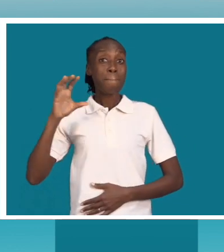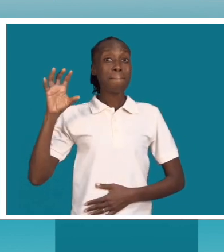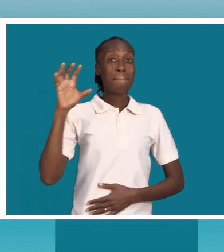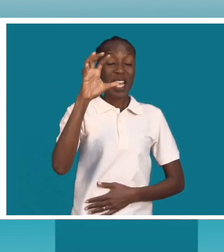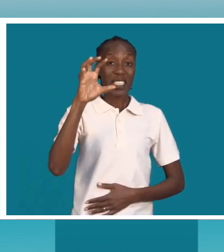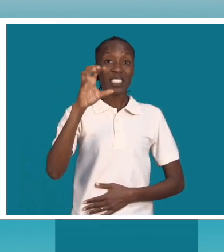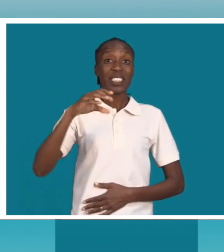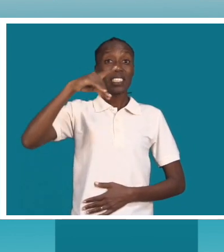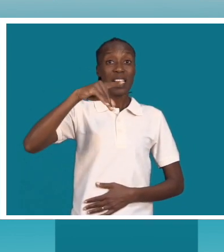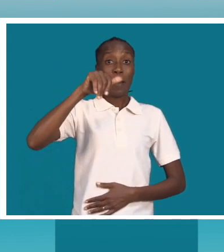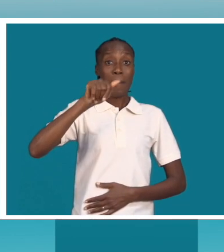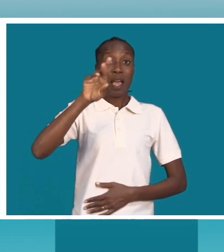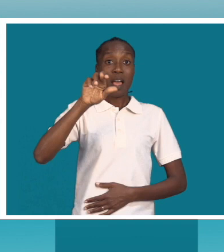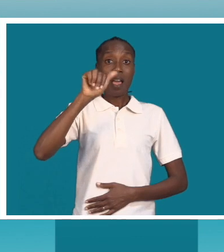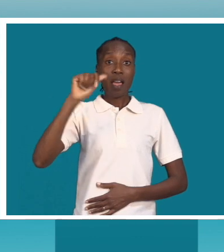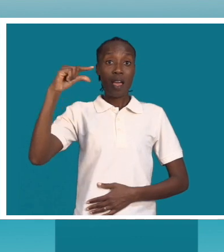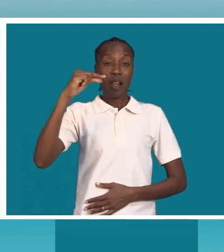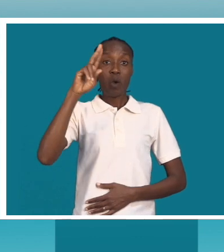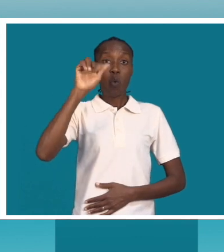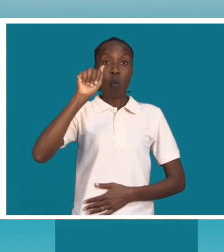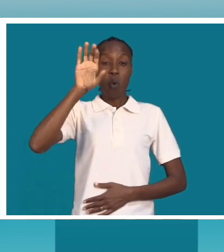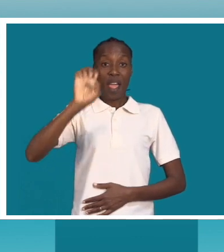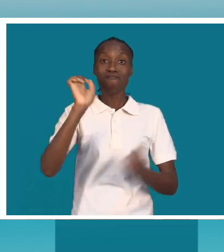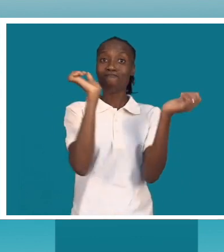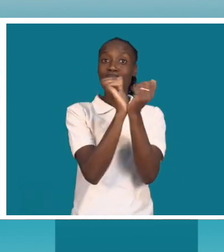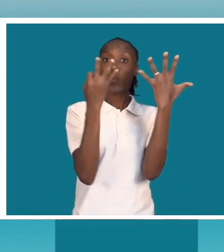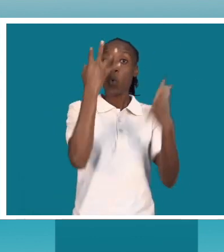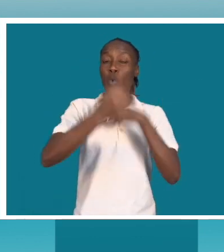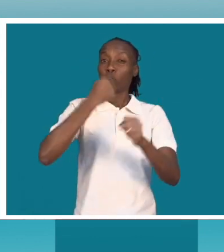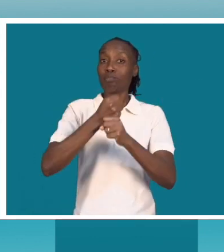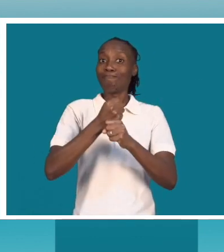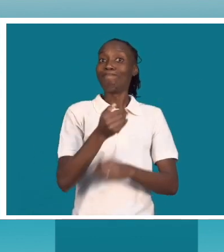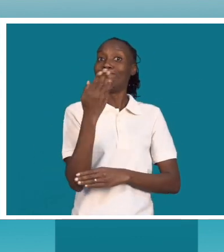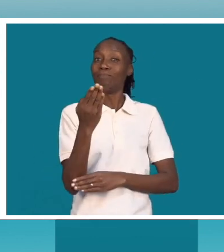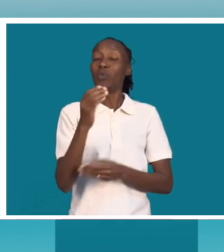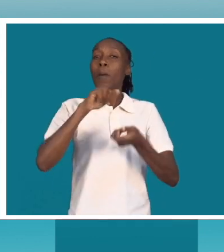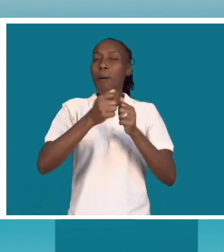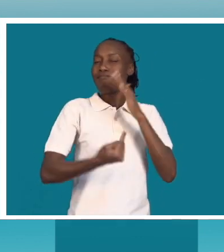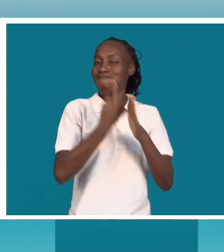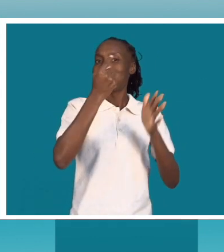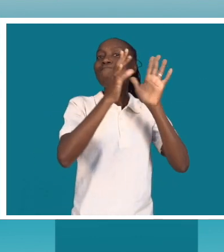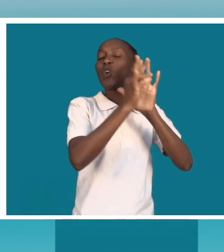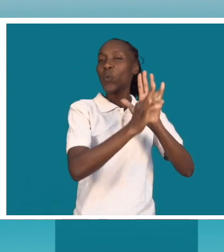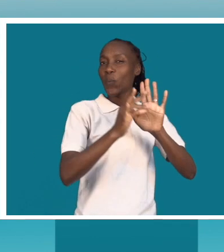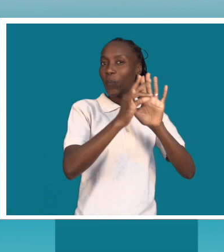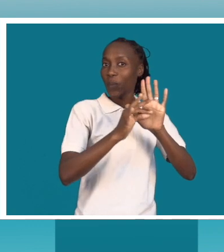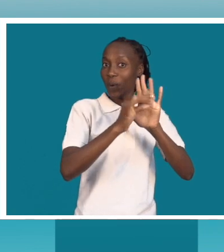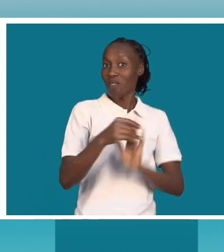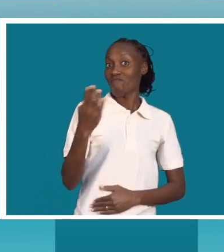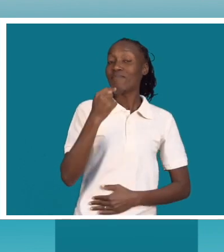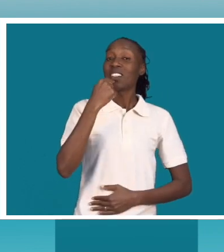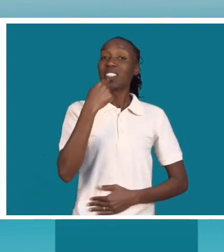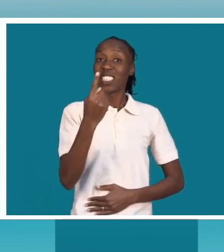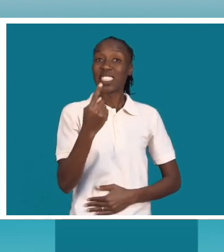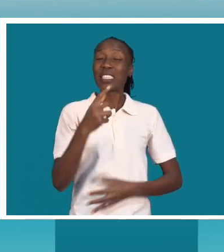nacionalidade Paraguai, condenado a oito anos de prisão por tráfico de drogas, conta que uma